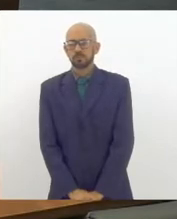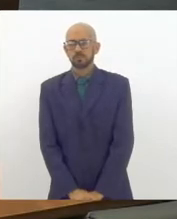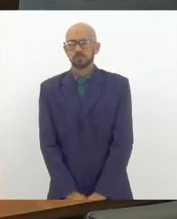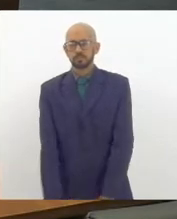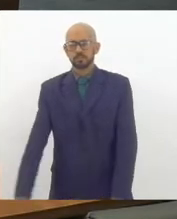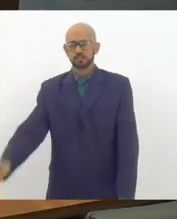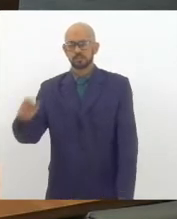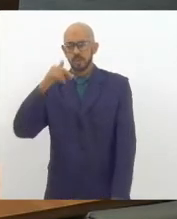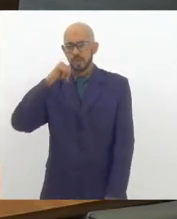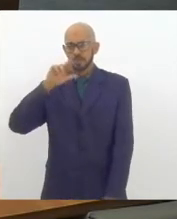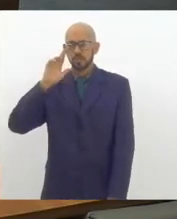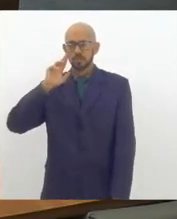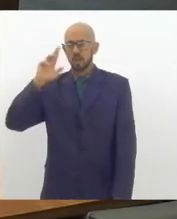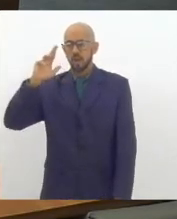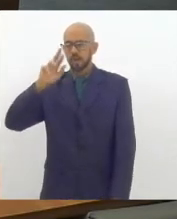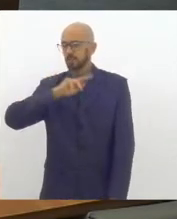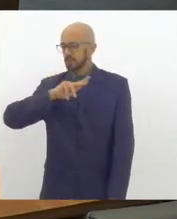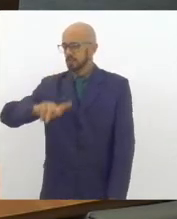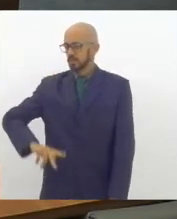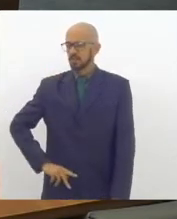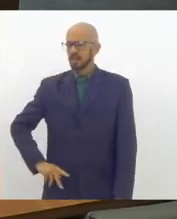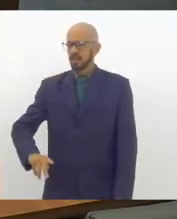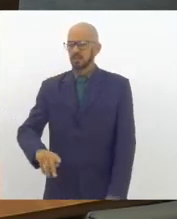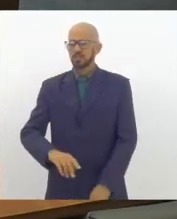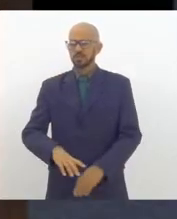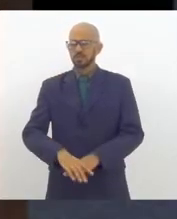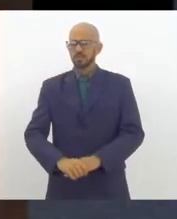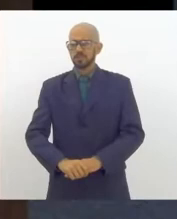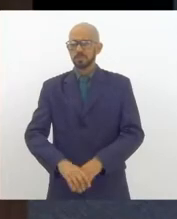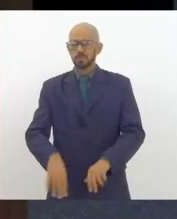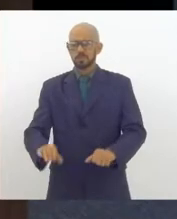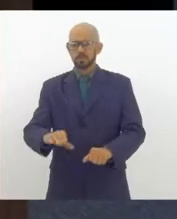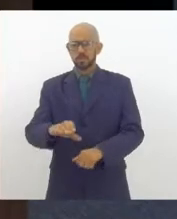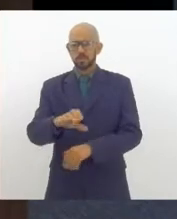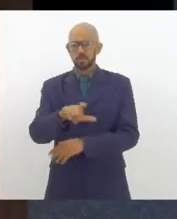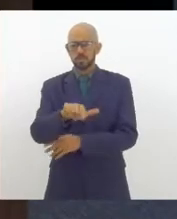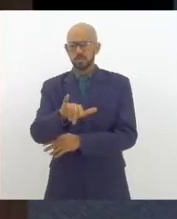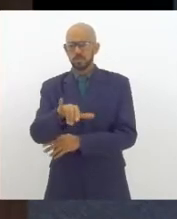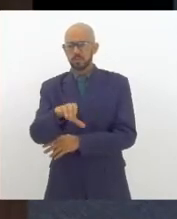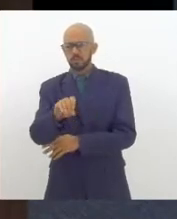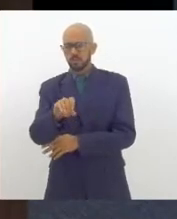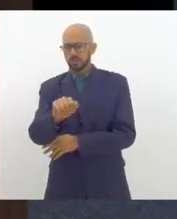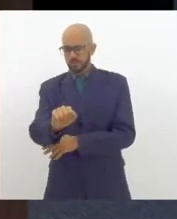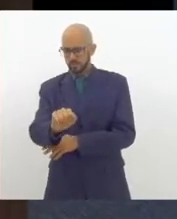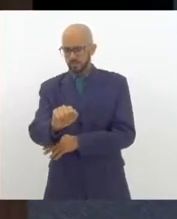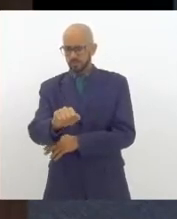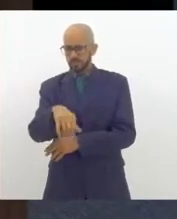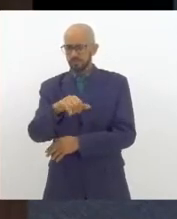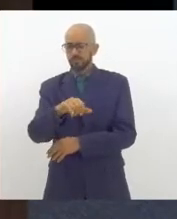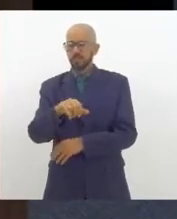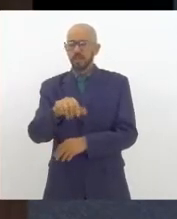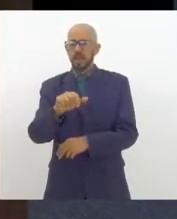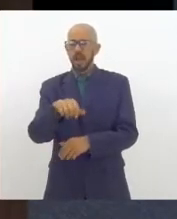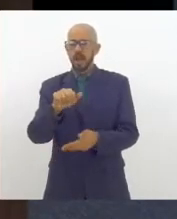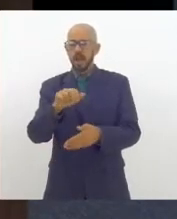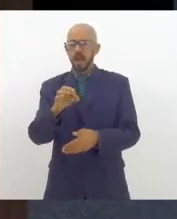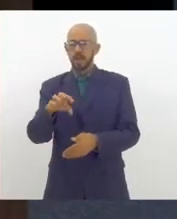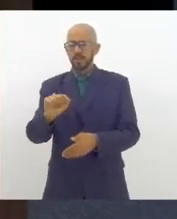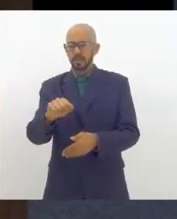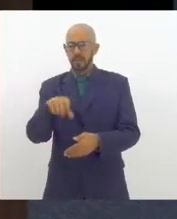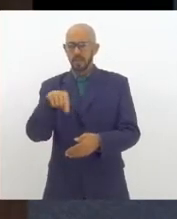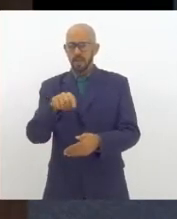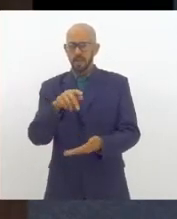Senhora presidente, deputada Célia Jordão, a ata reflete com